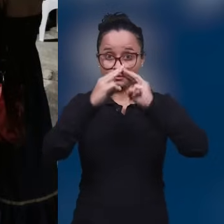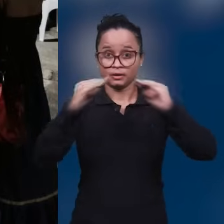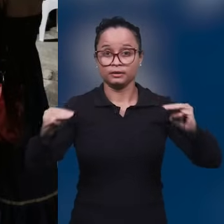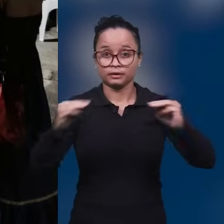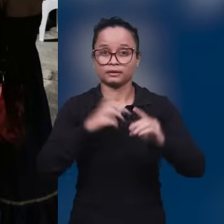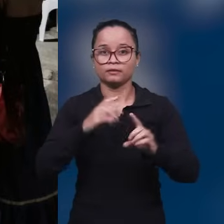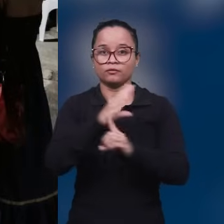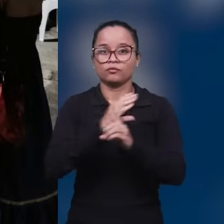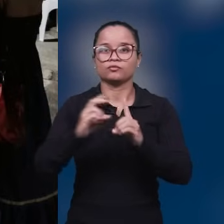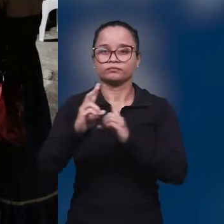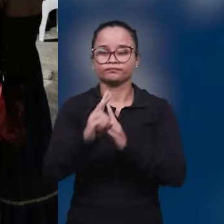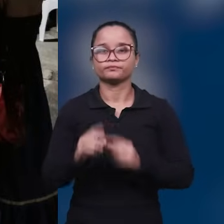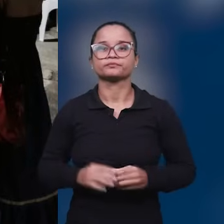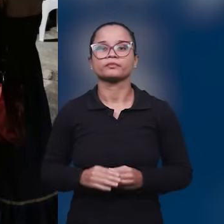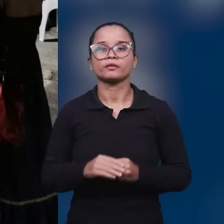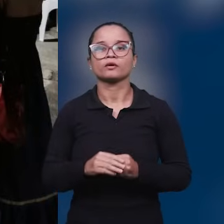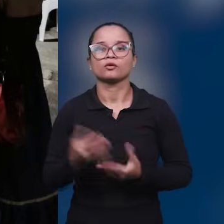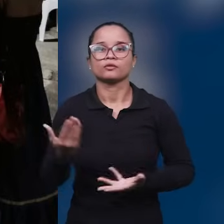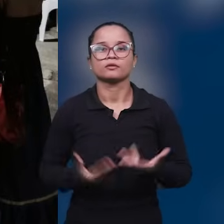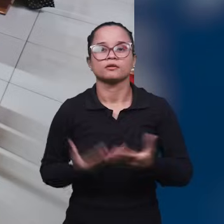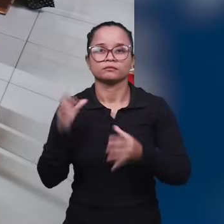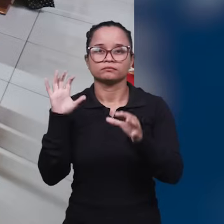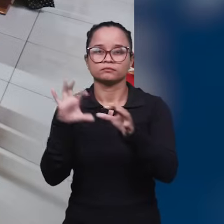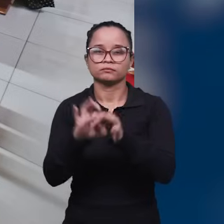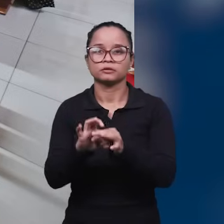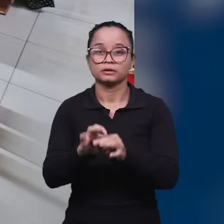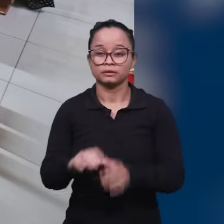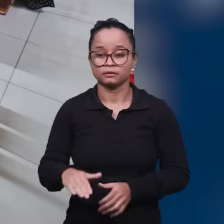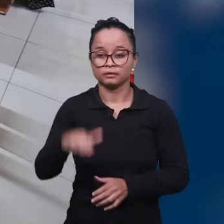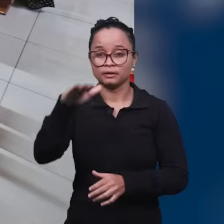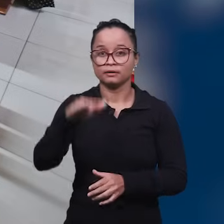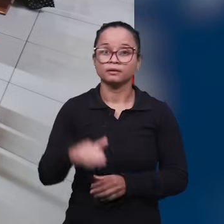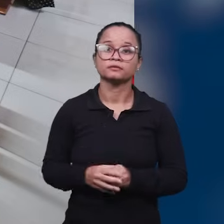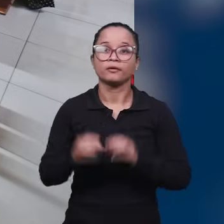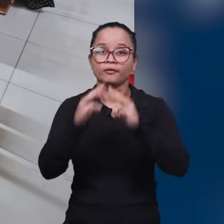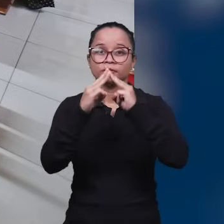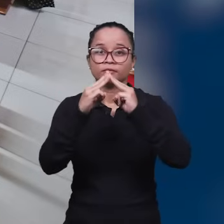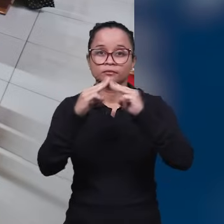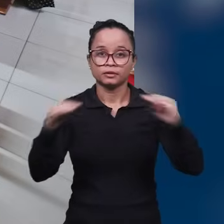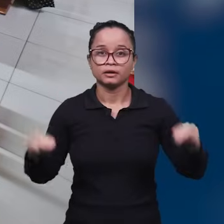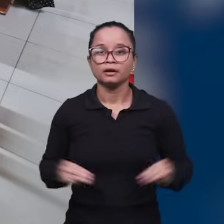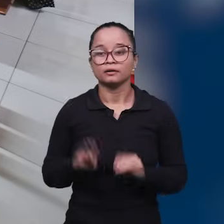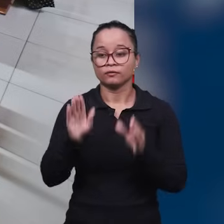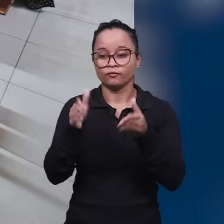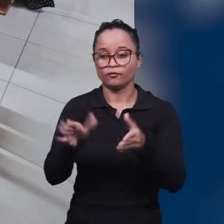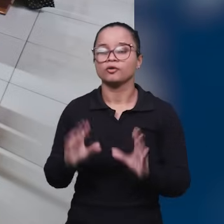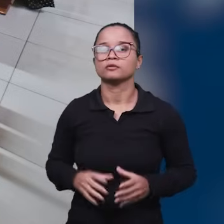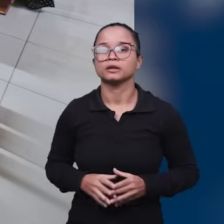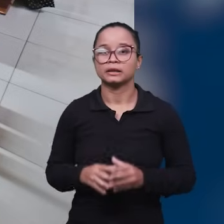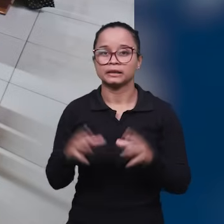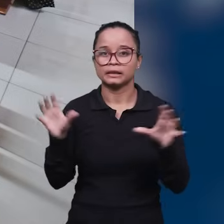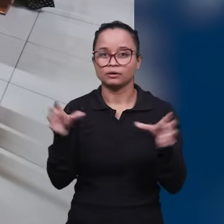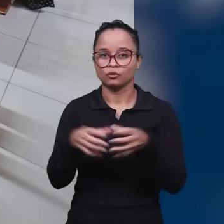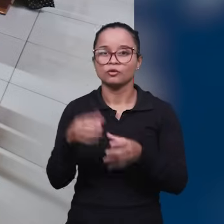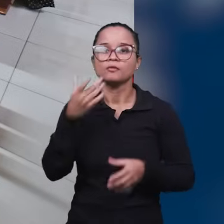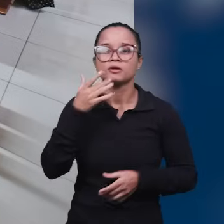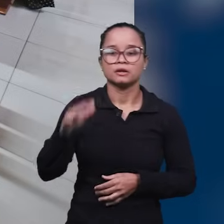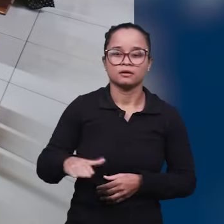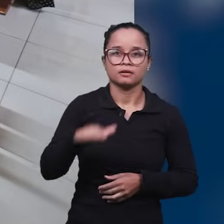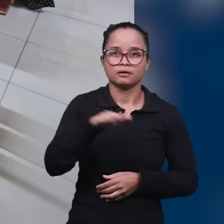muitos visitantes para a evangelização. Louvado seja o Senhor, porque os pequeninos ouviram a voz de